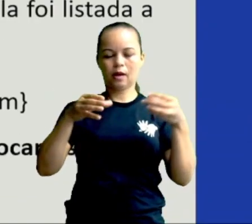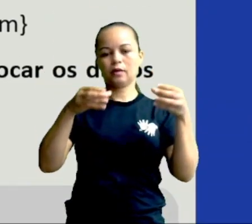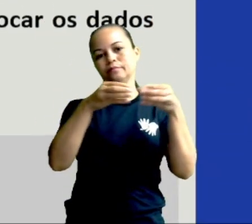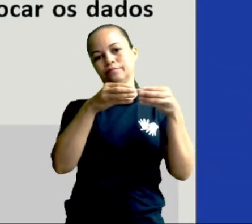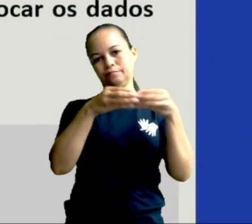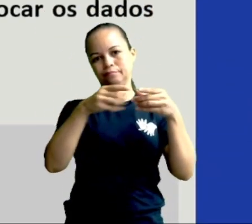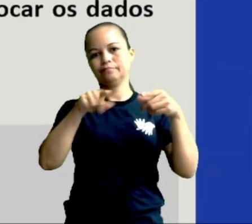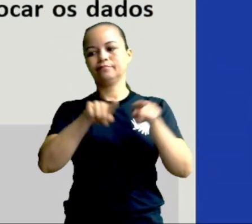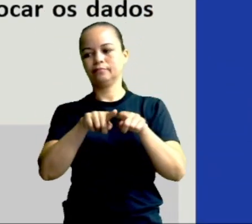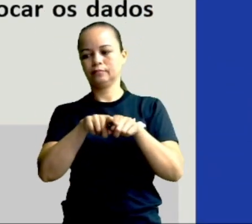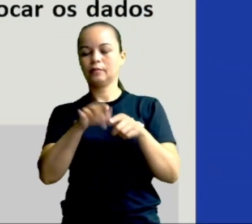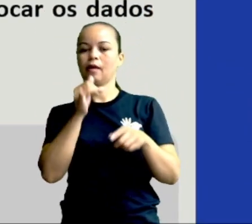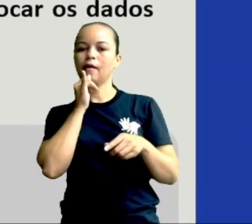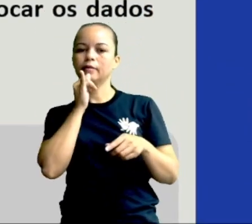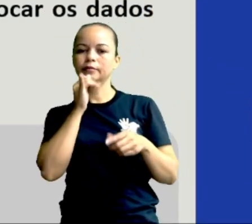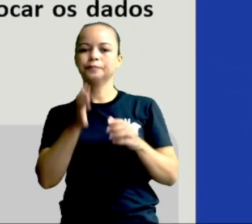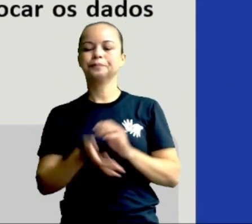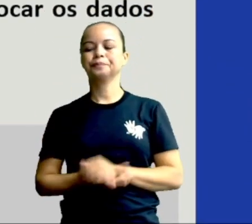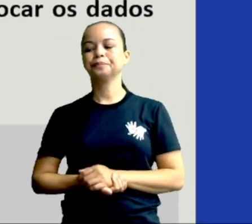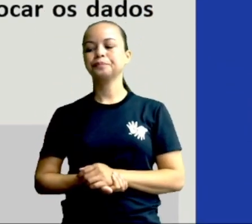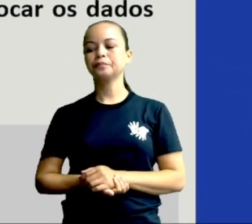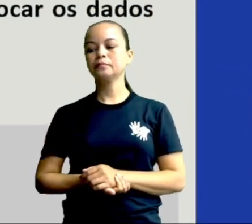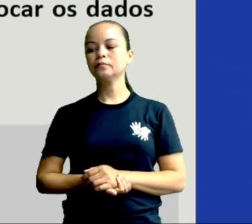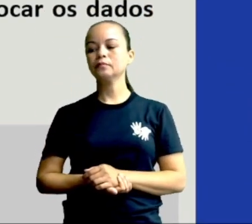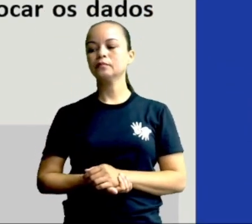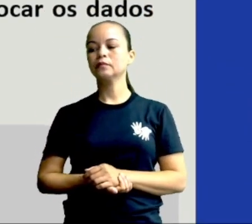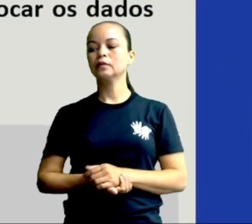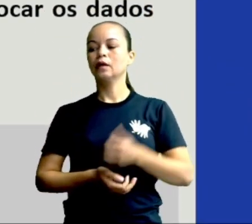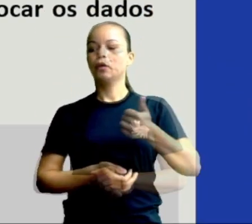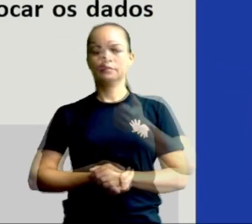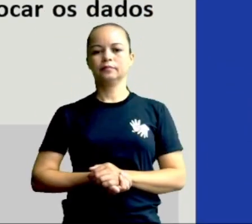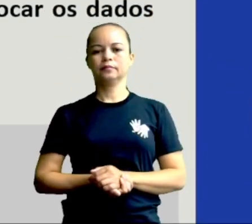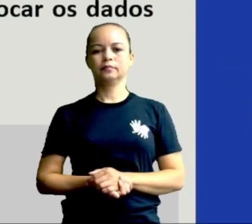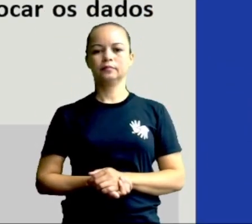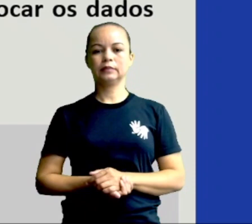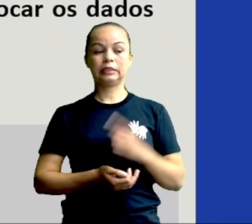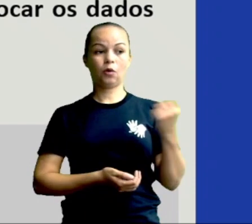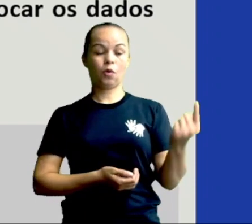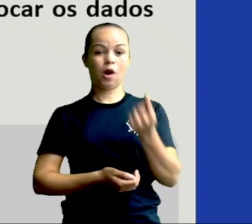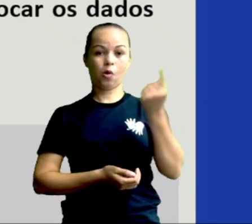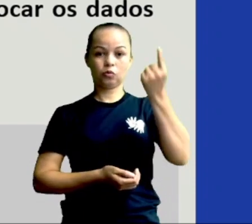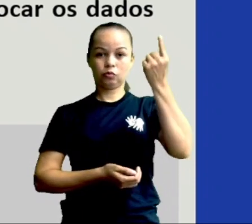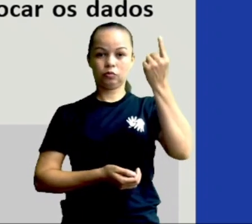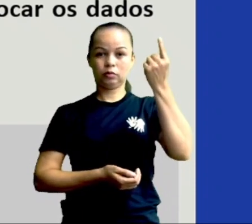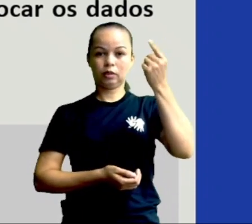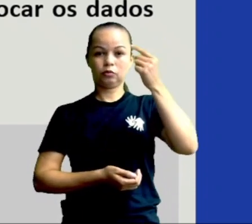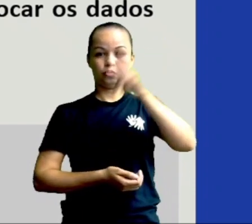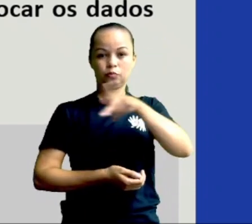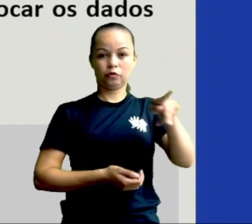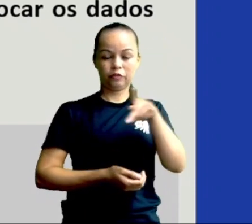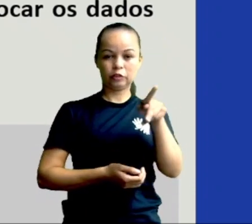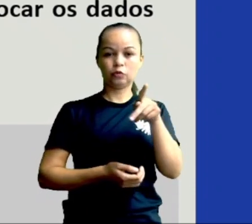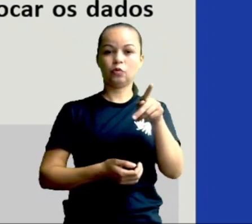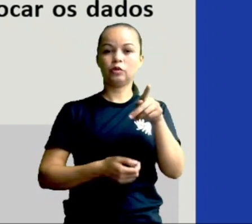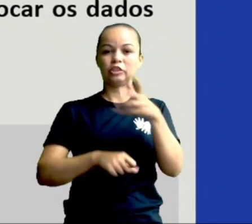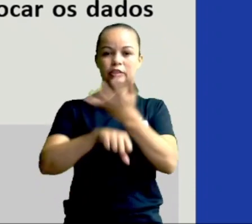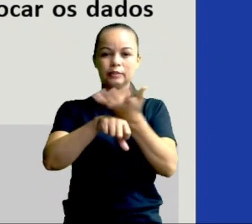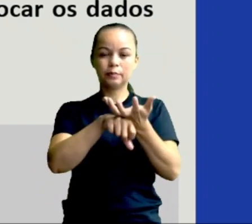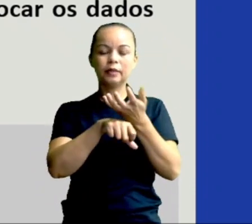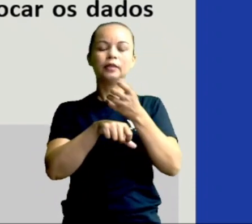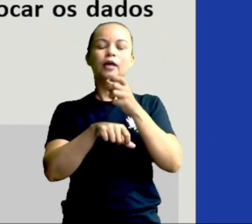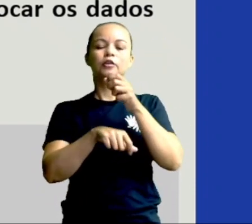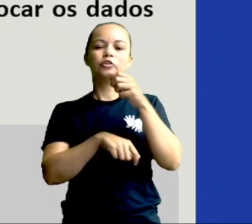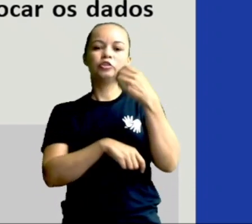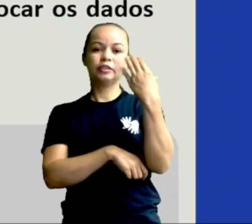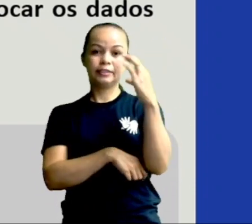conjunto. Vamos ver os exemplos? No primeiro caso, a quantidade ímpar. A altura dos professores da área de ciências da natureza